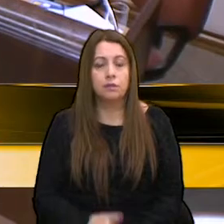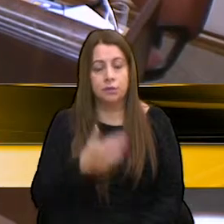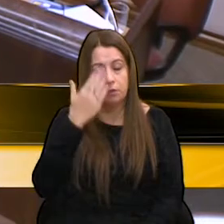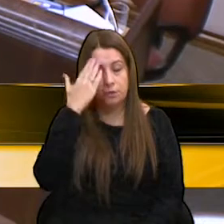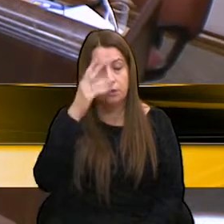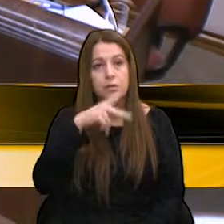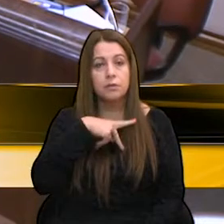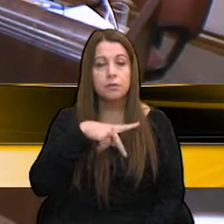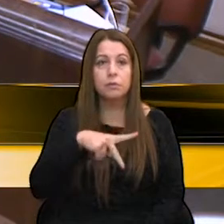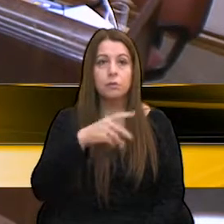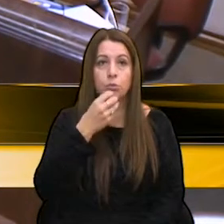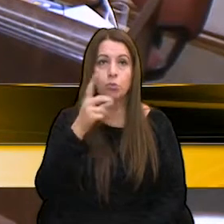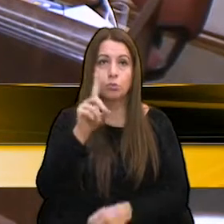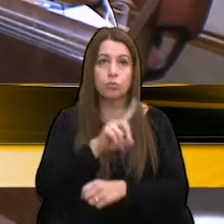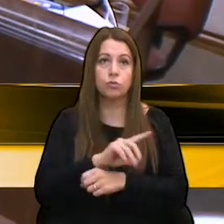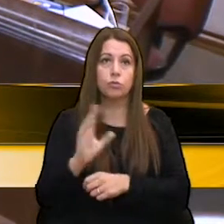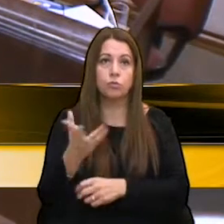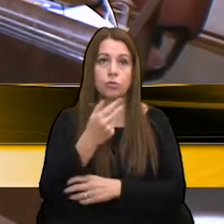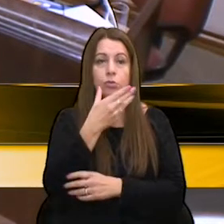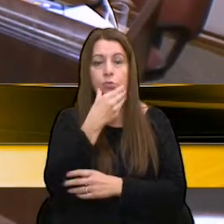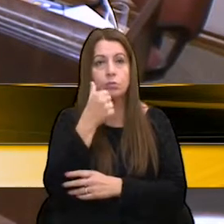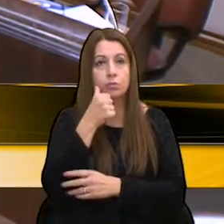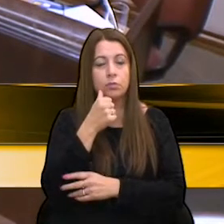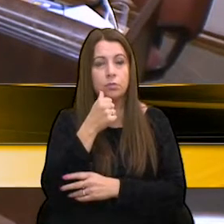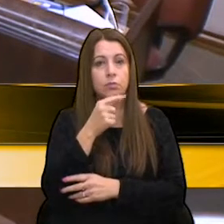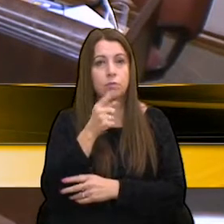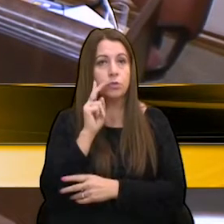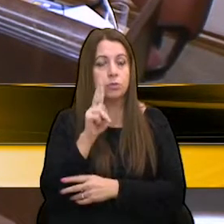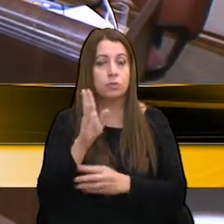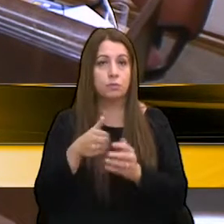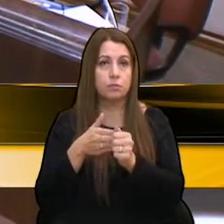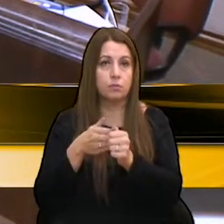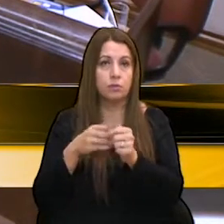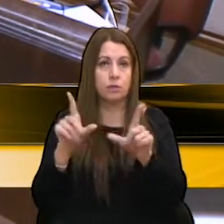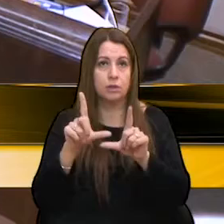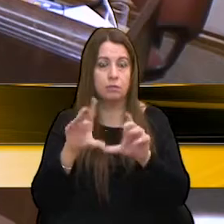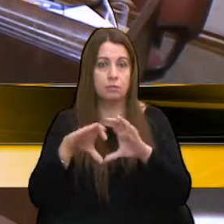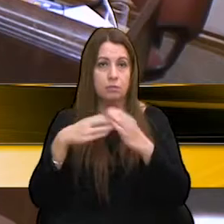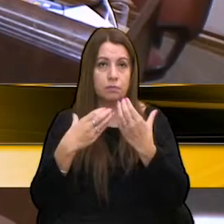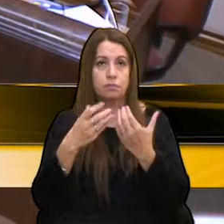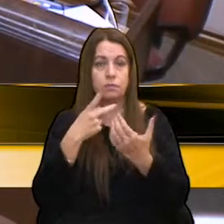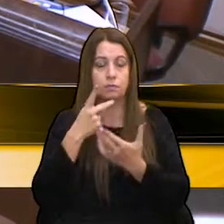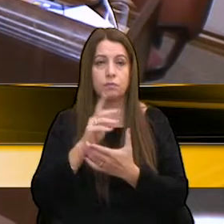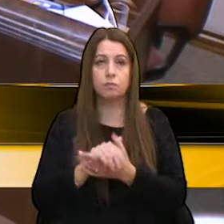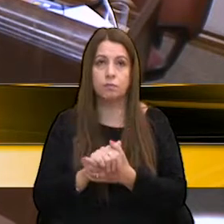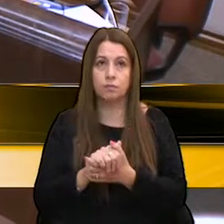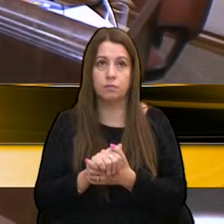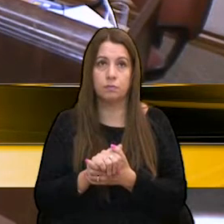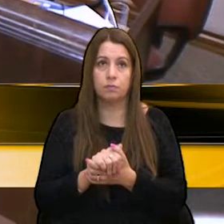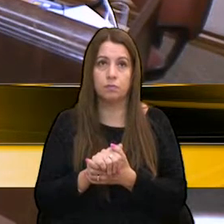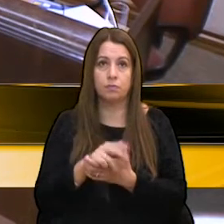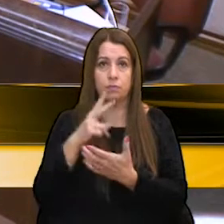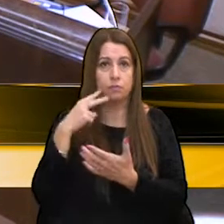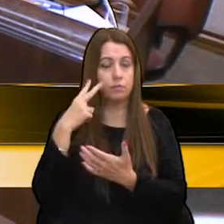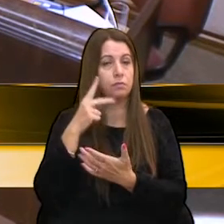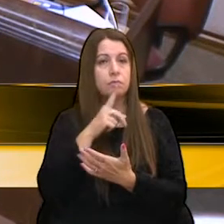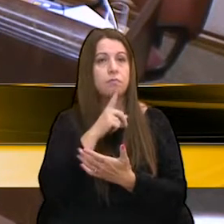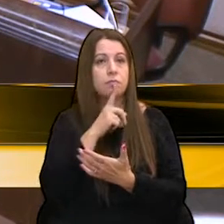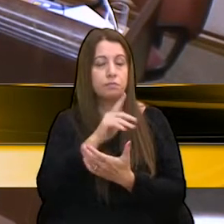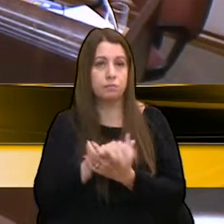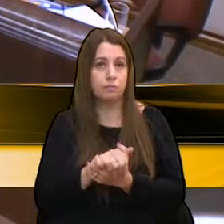Obrigado, senhor presidente. Bom dia a todos, senhoras e senhores vereadores, a todos que nos acompanham aqui pela TV Câmara, e dizer, vereador